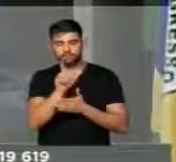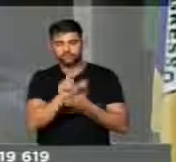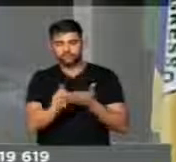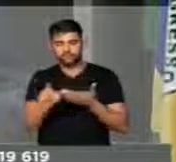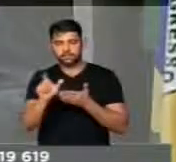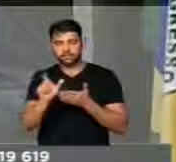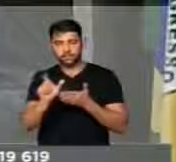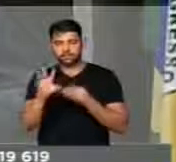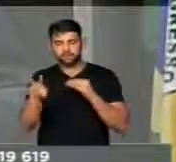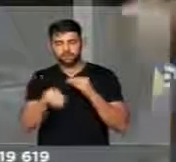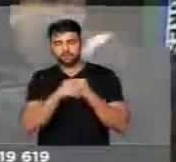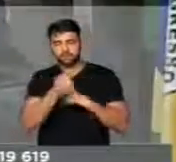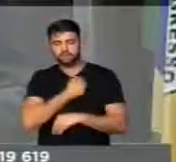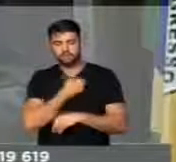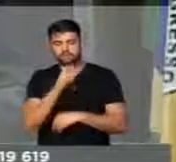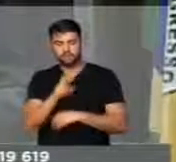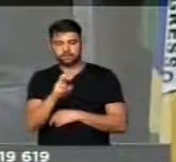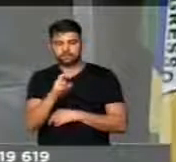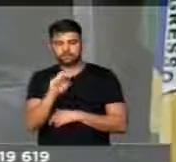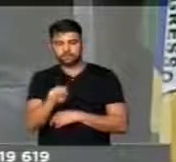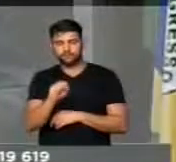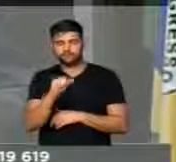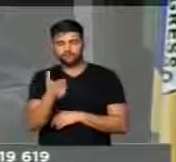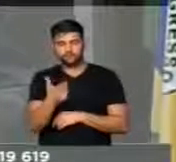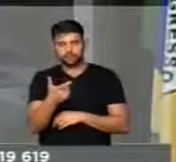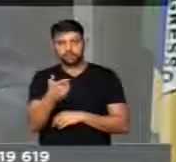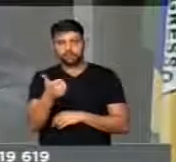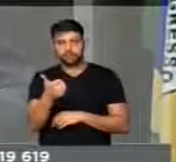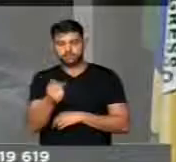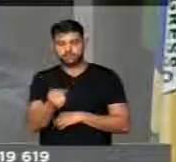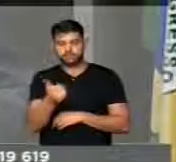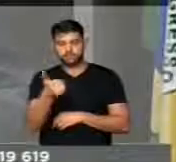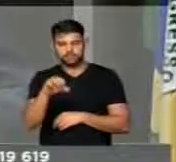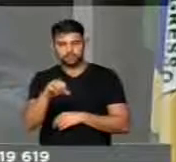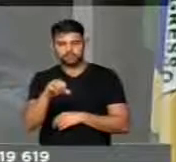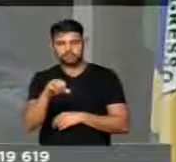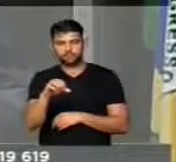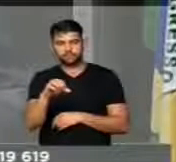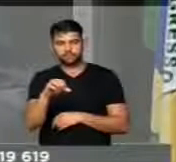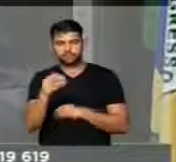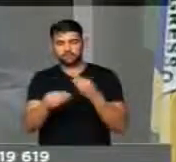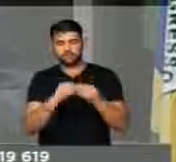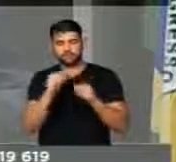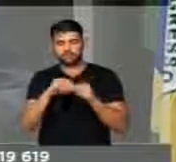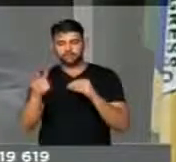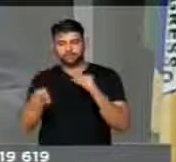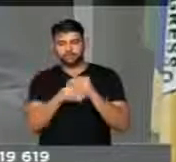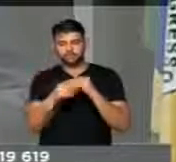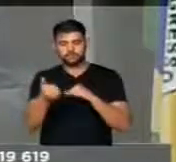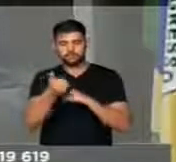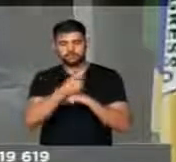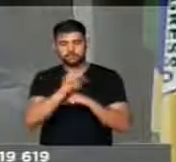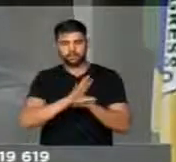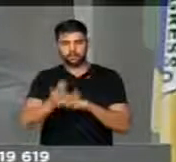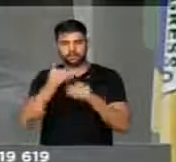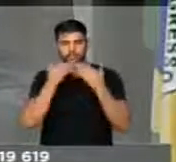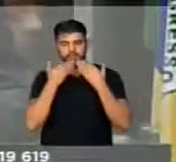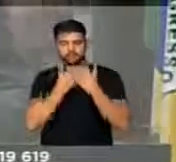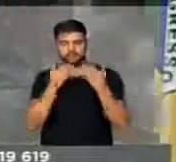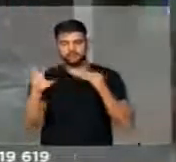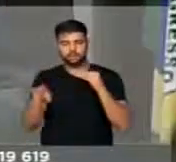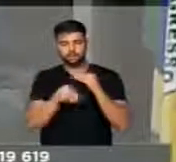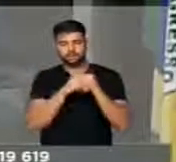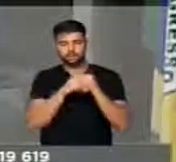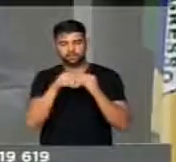parcial das emendas de número 5, 8, 12, 17 e 19, na forma da subemenda substitutiva global apresentada em